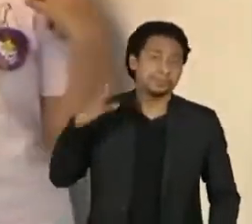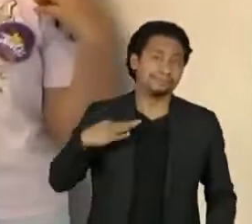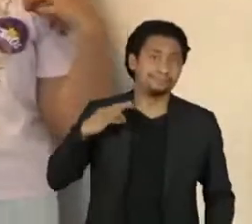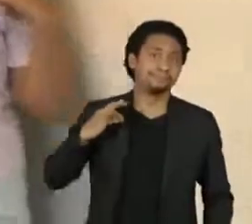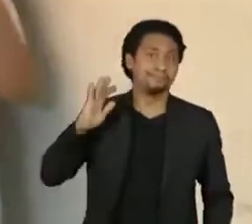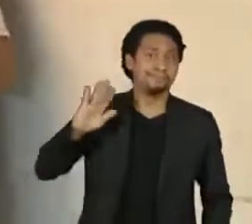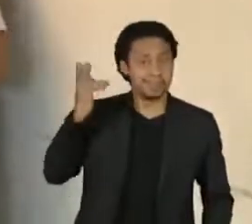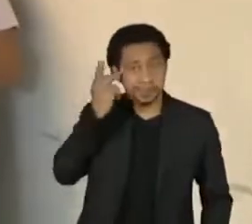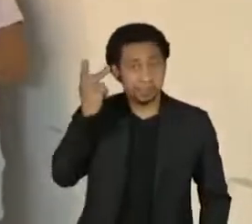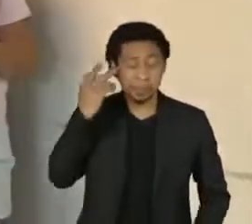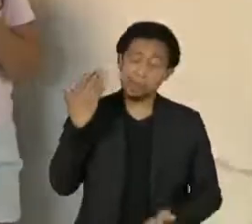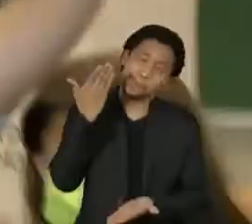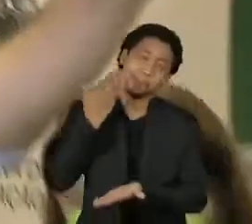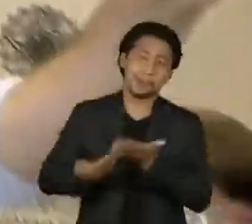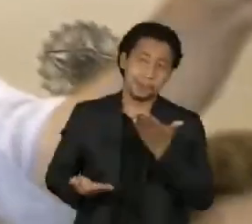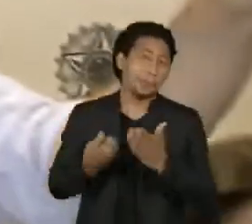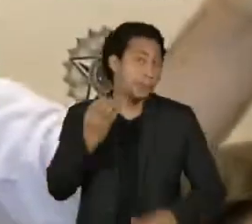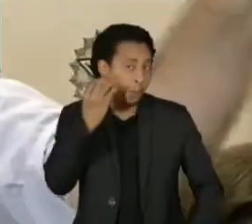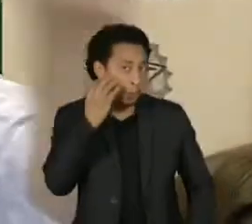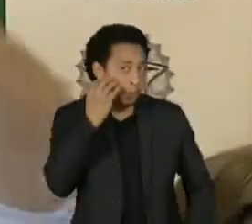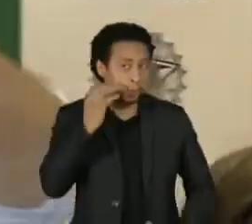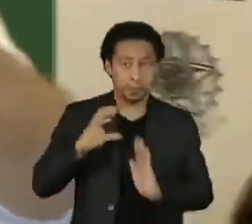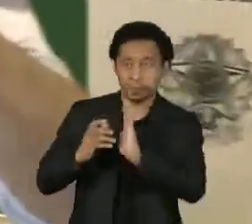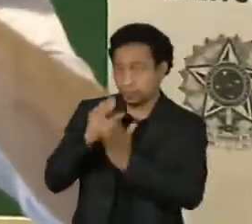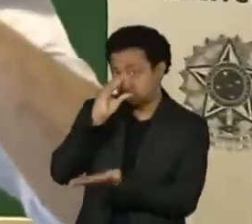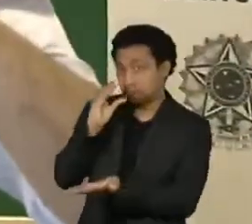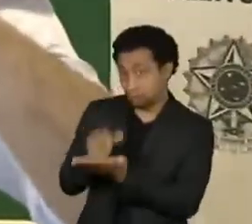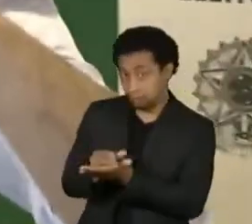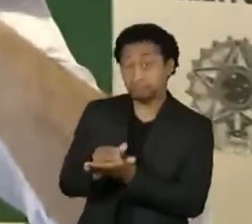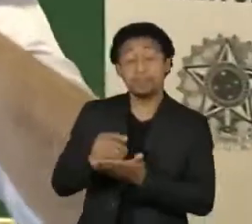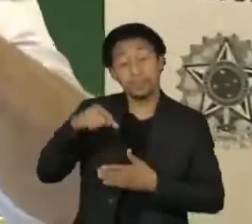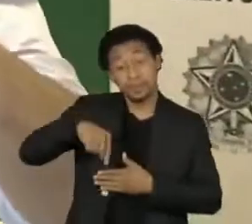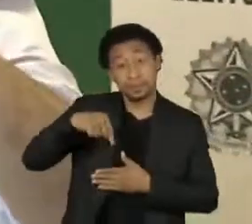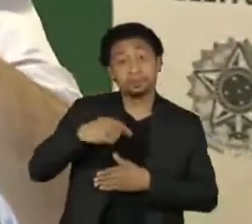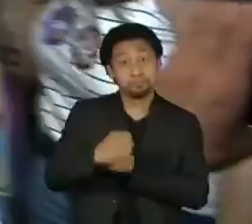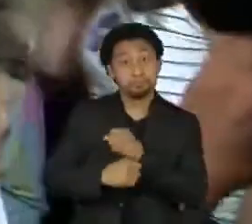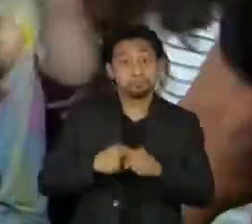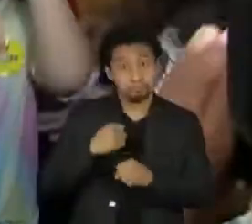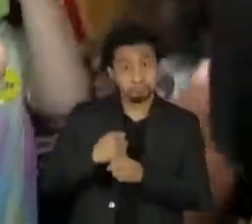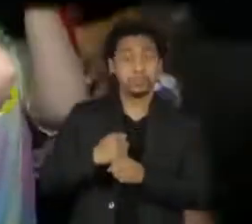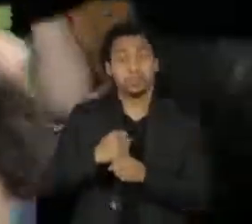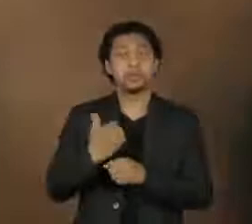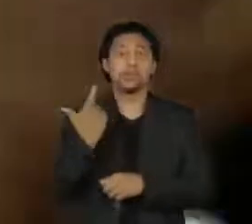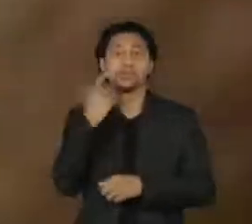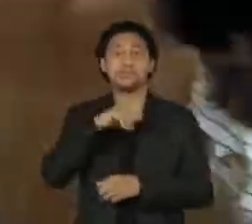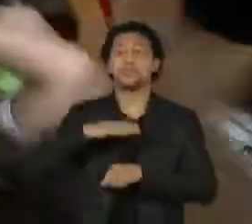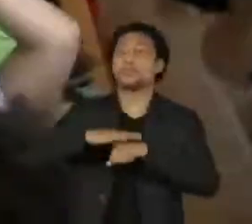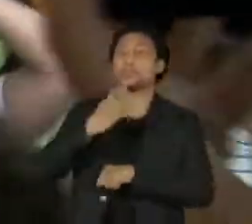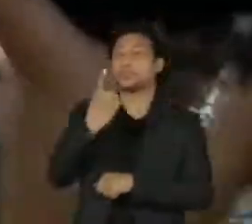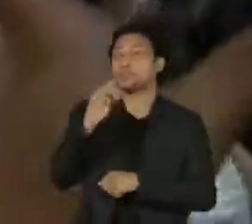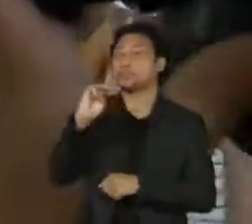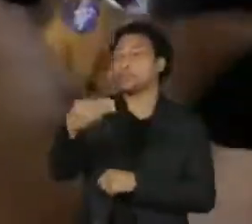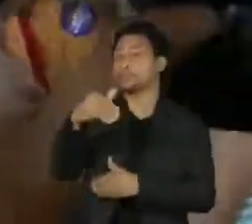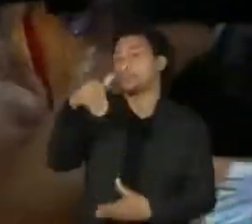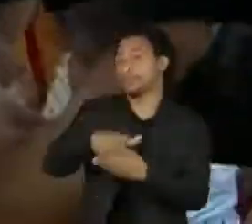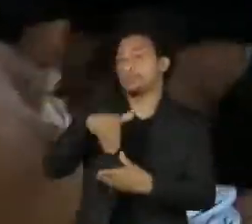para Bruno Covas, do PSDB. Nesta eleição, recebeu mais de 1 milhão de votos. É o deputado